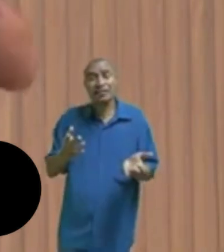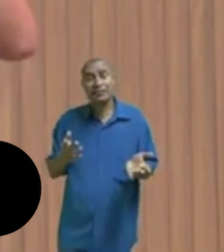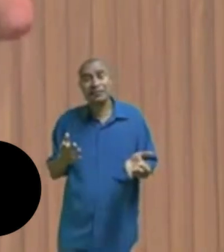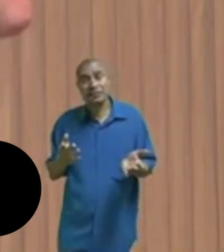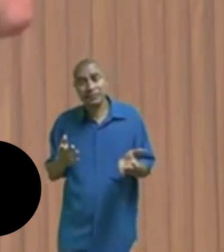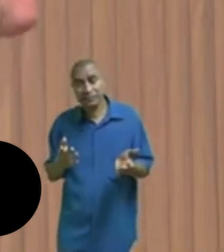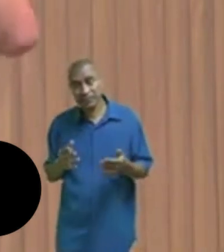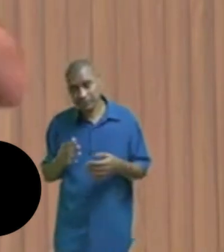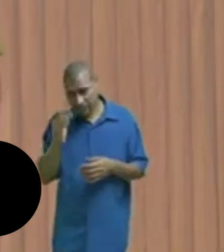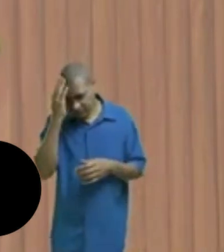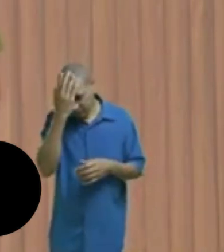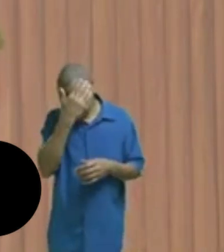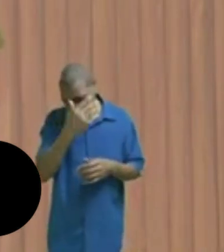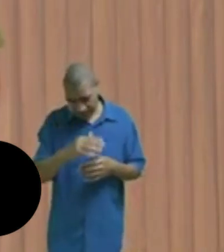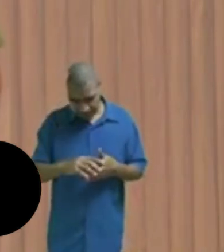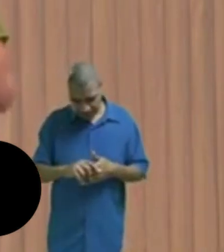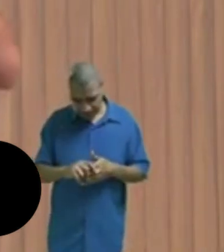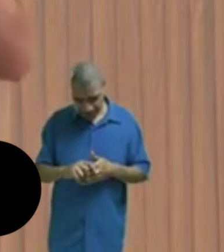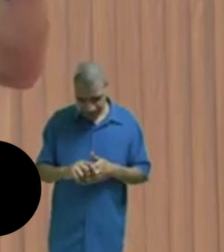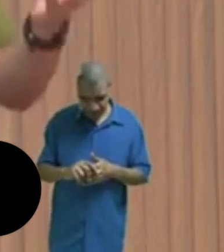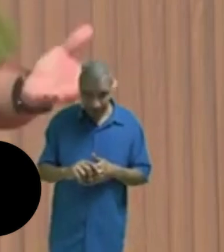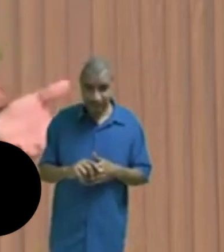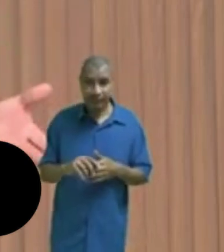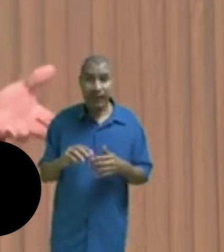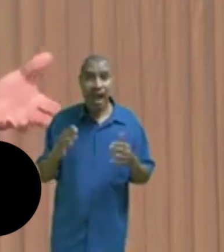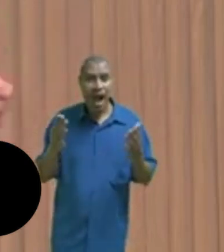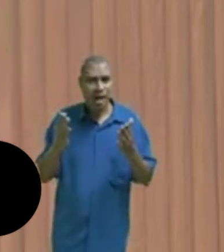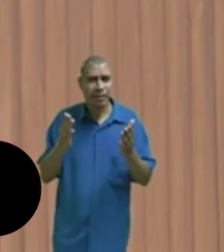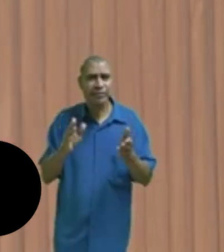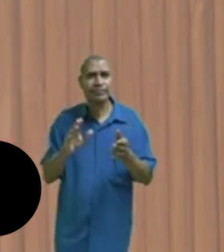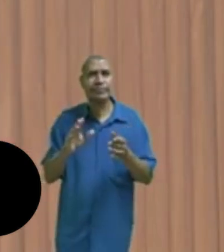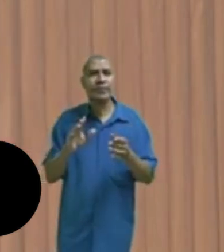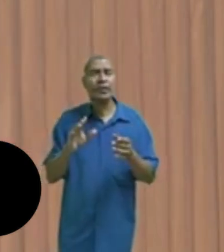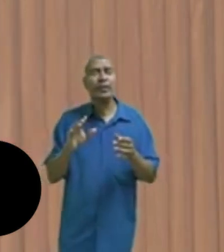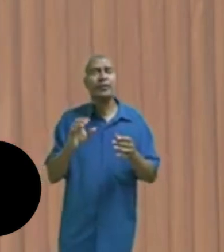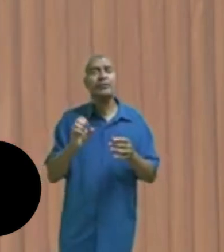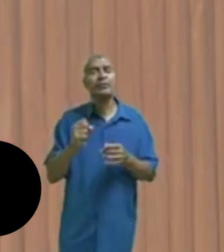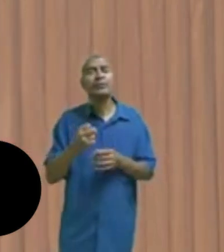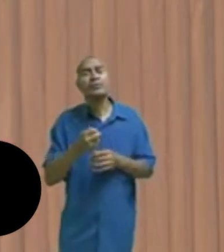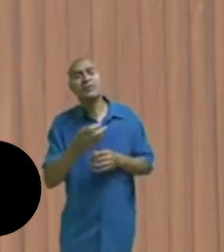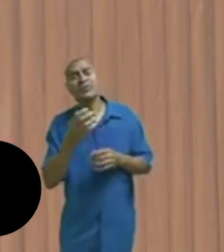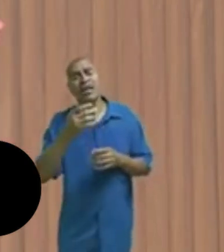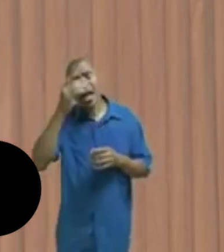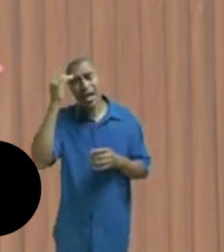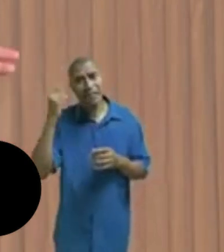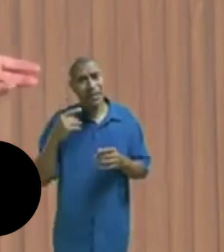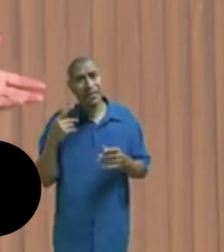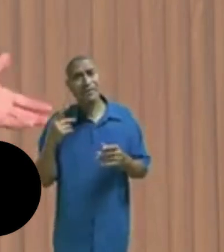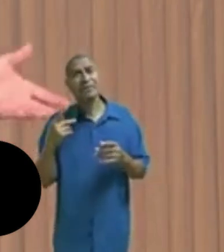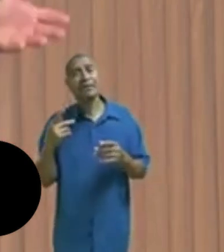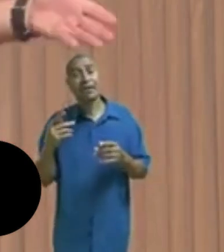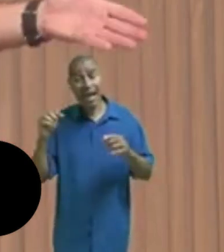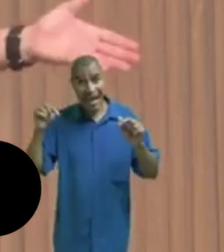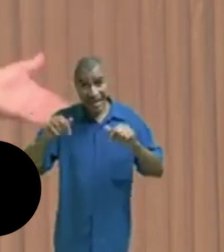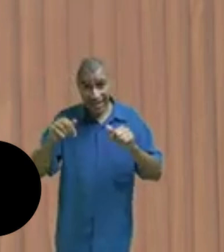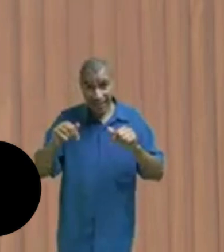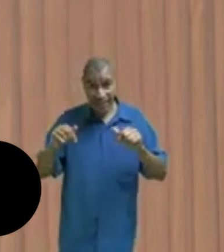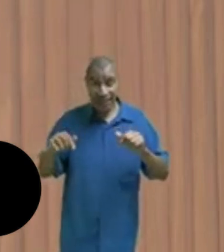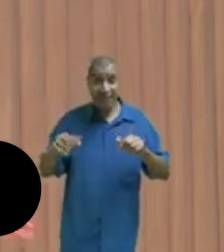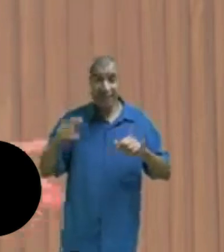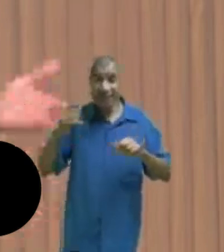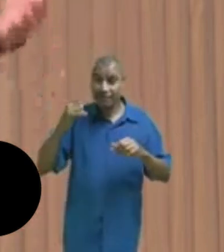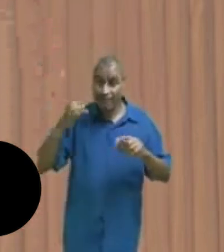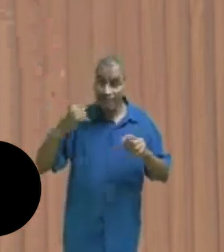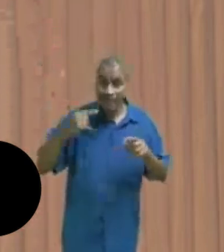a mesma coisa. Já falei sobre isso aqui, né? A pessoa se converte, né? Hoje é semana de festa, né? E traz aqui um